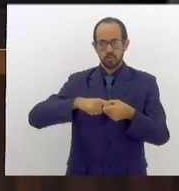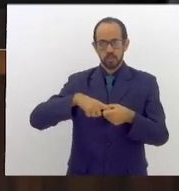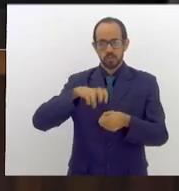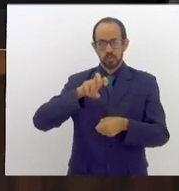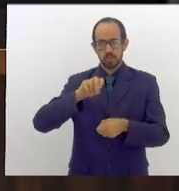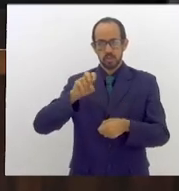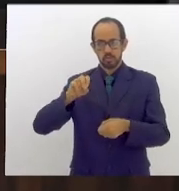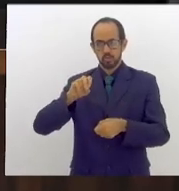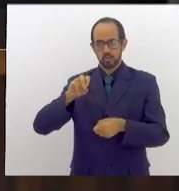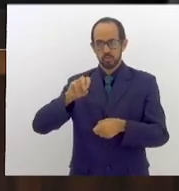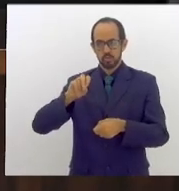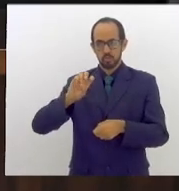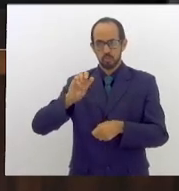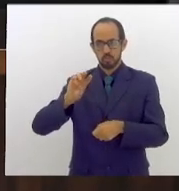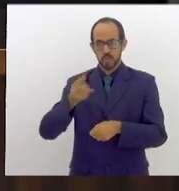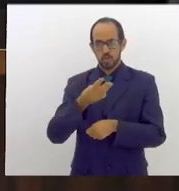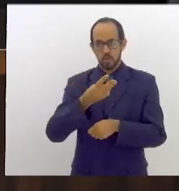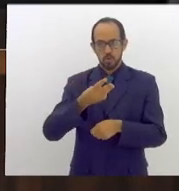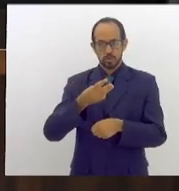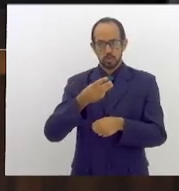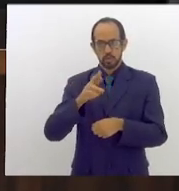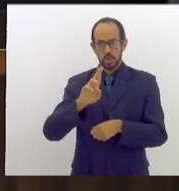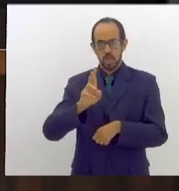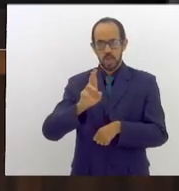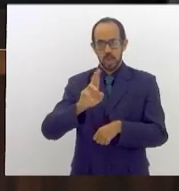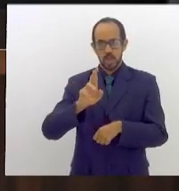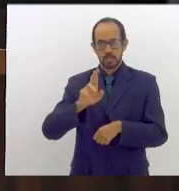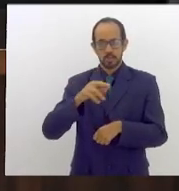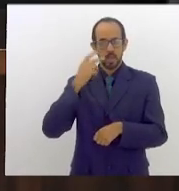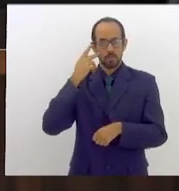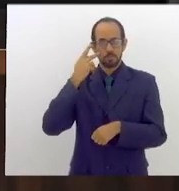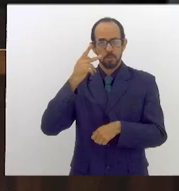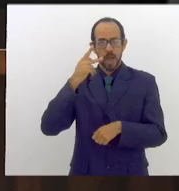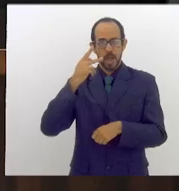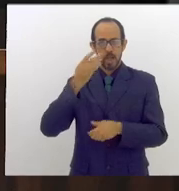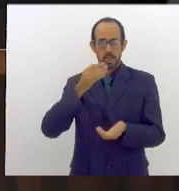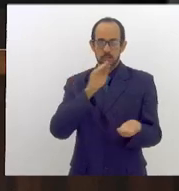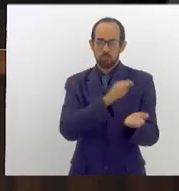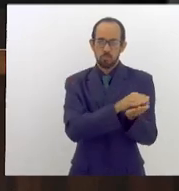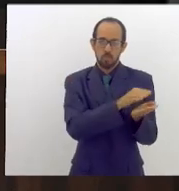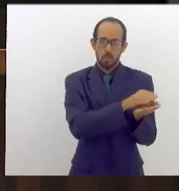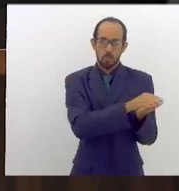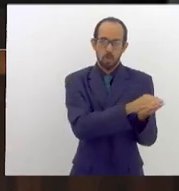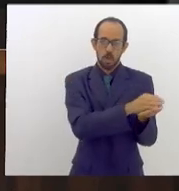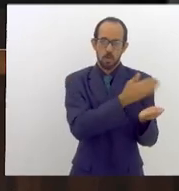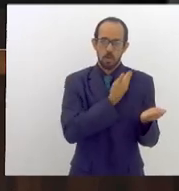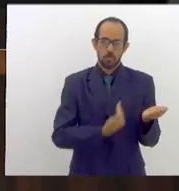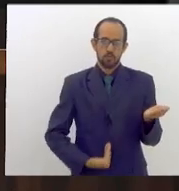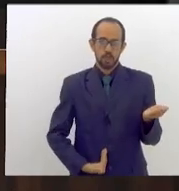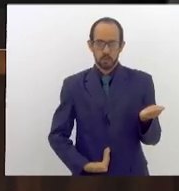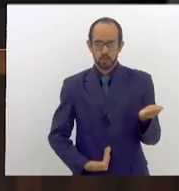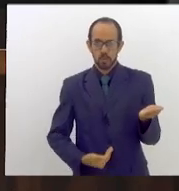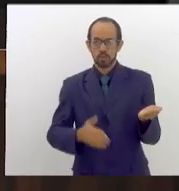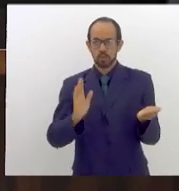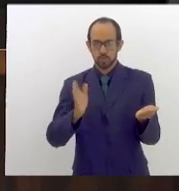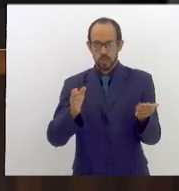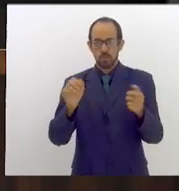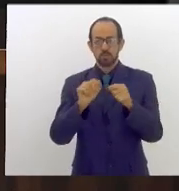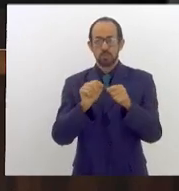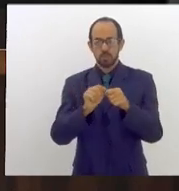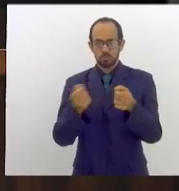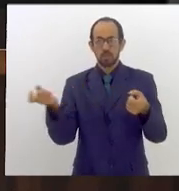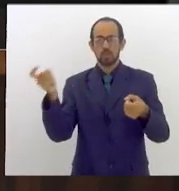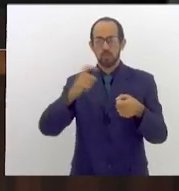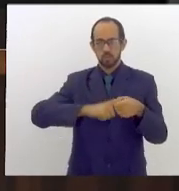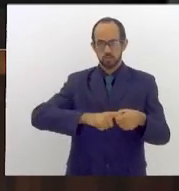de reais ao tesouro já fizemos agora pouco a devolução e botei aí